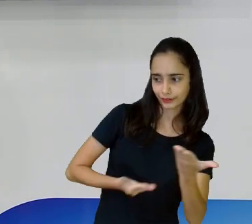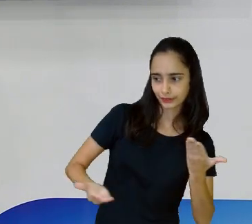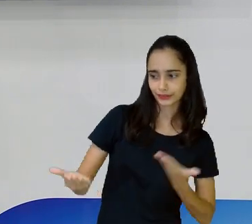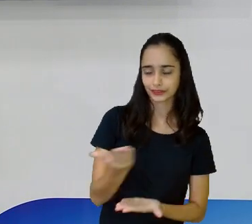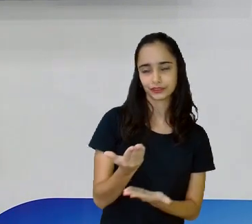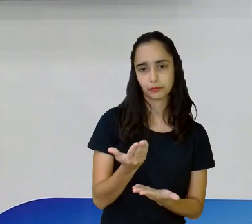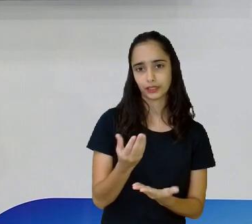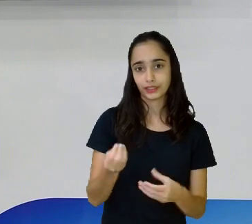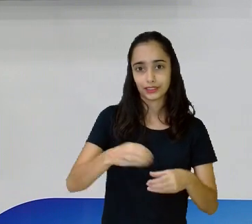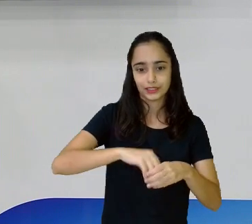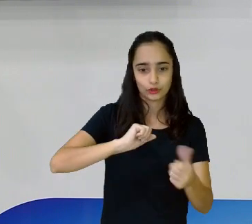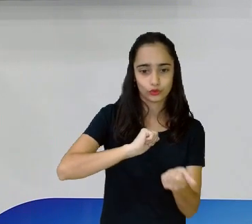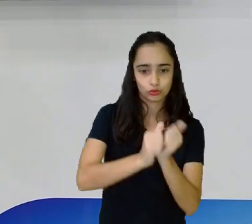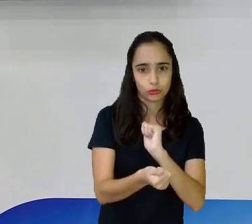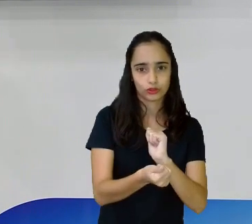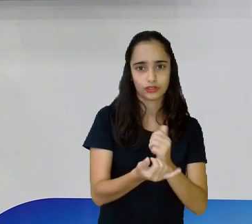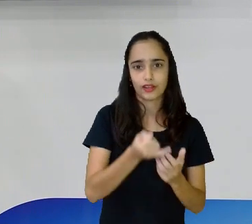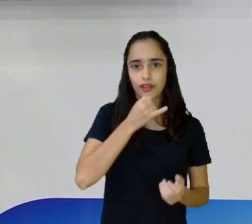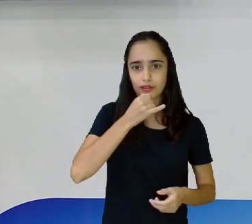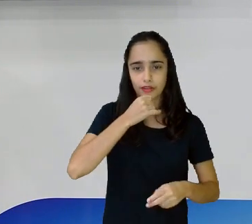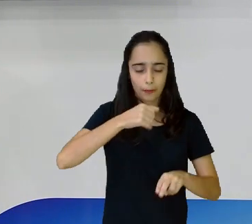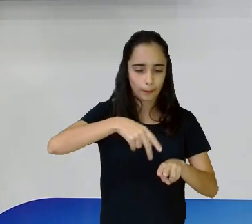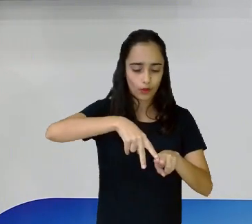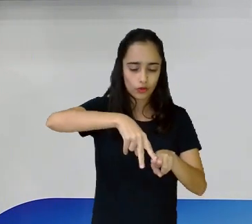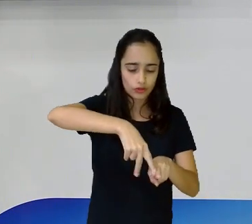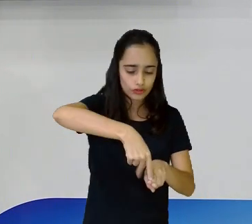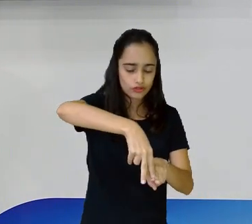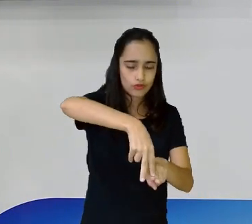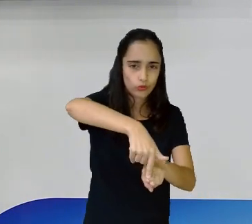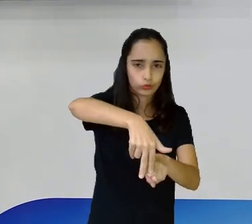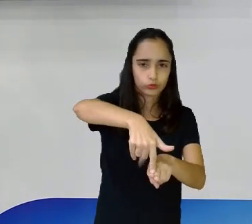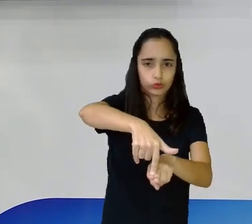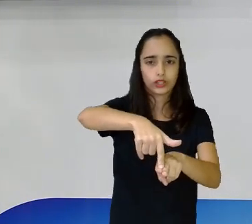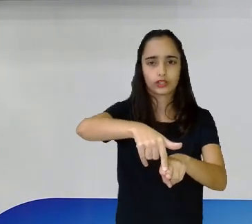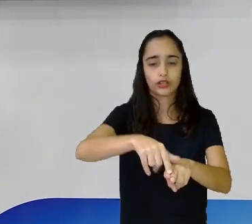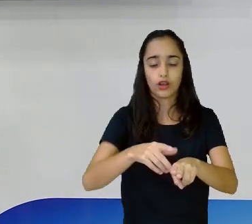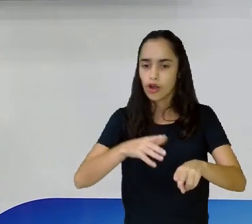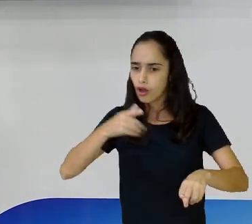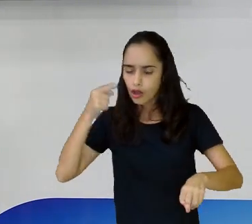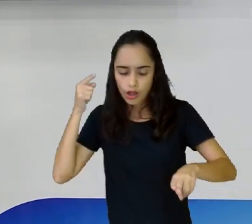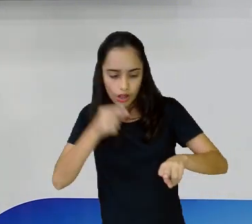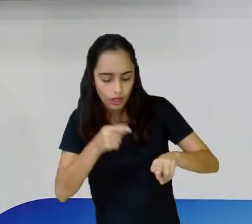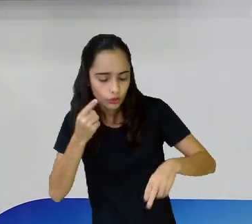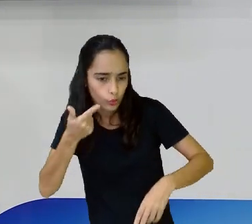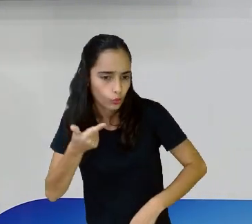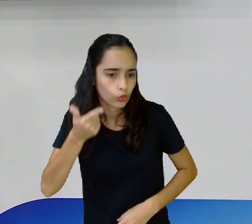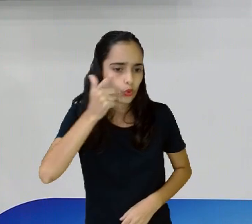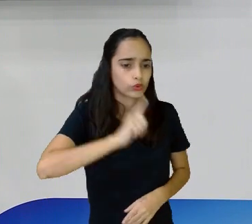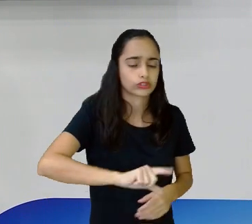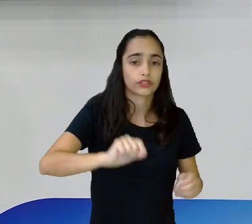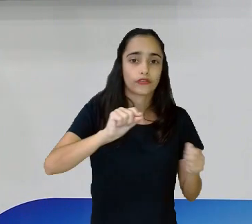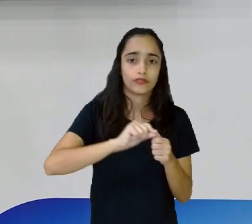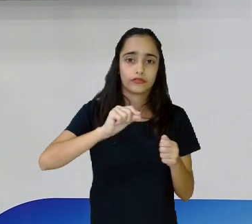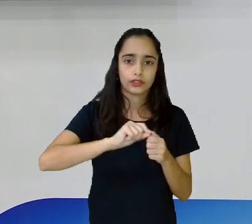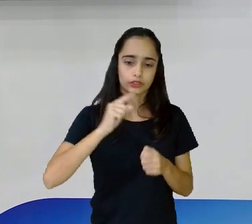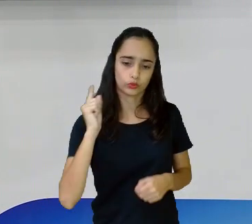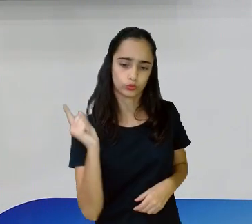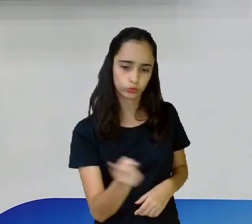skate. Ele conseguiu fazer um giro de 360 graus, que já